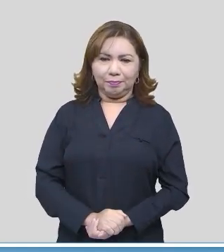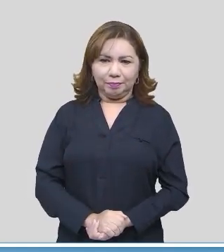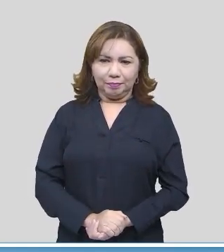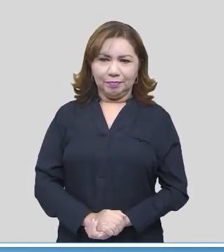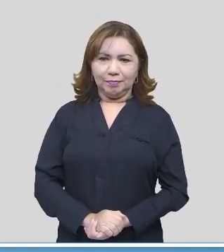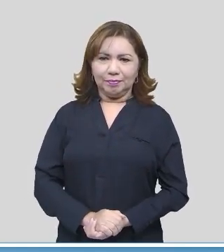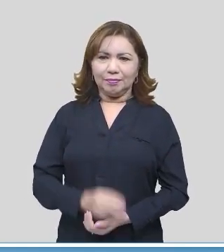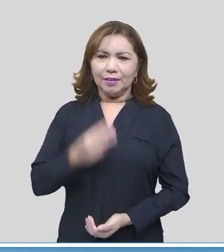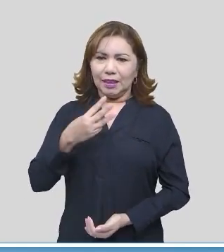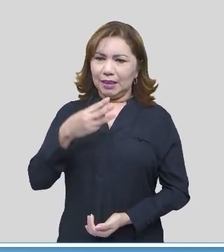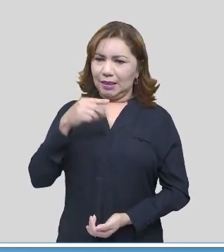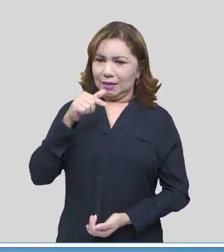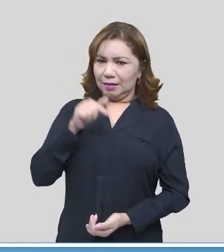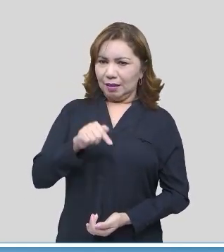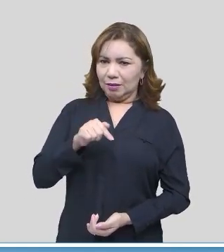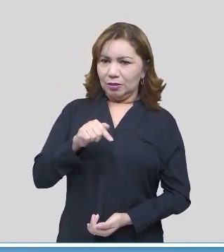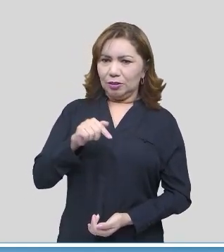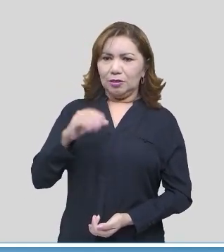centímetros.